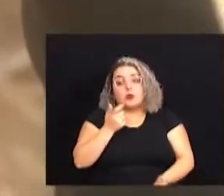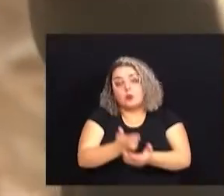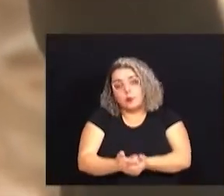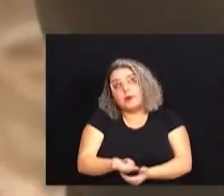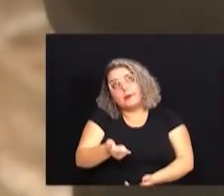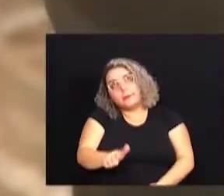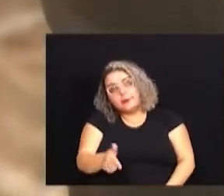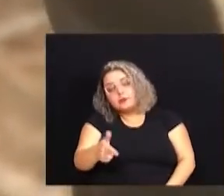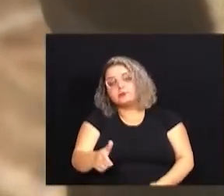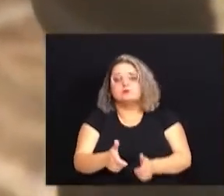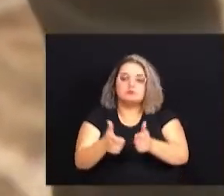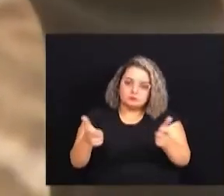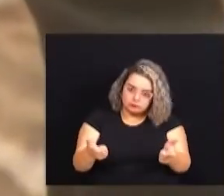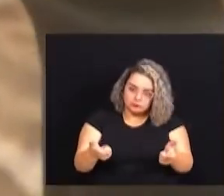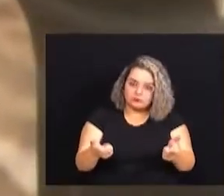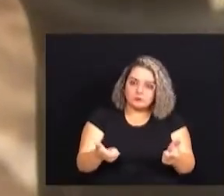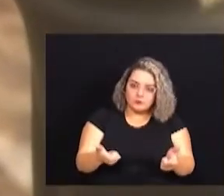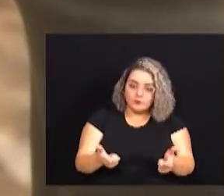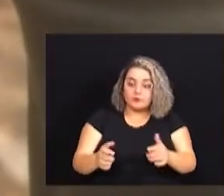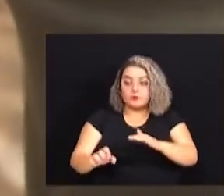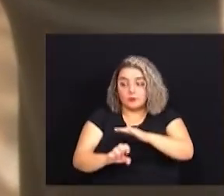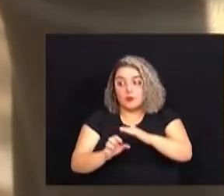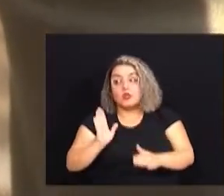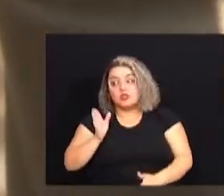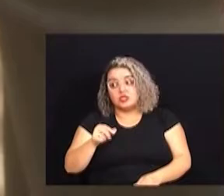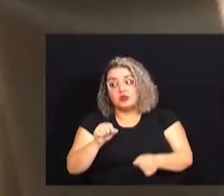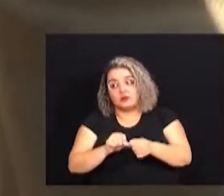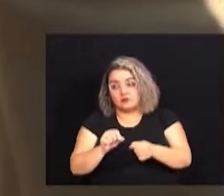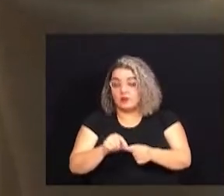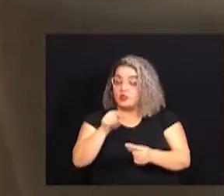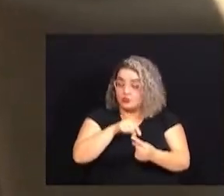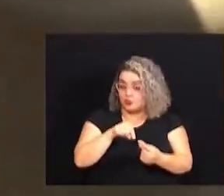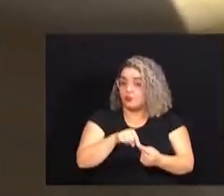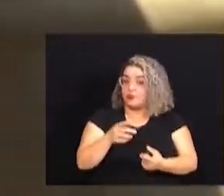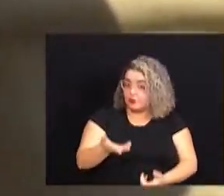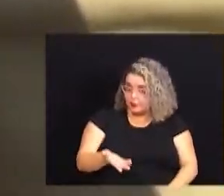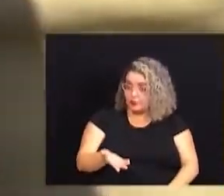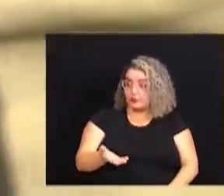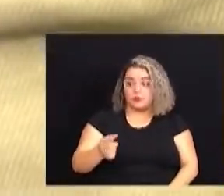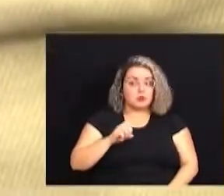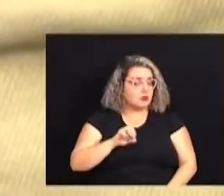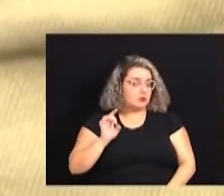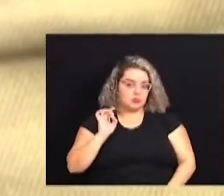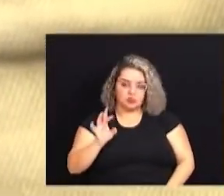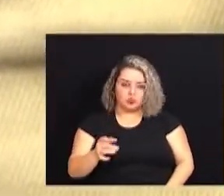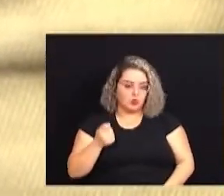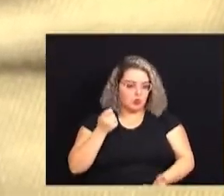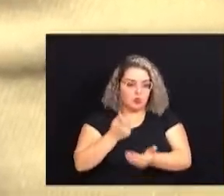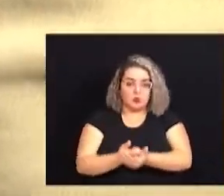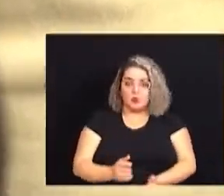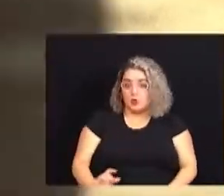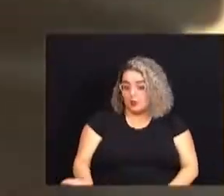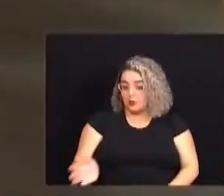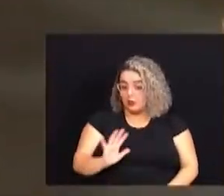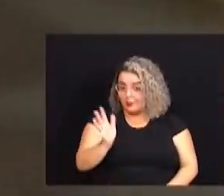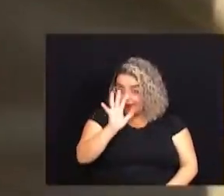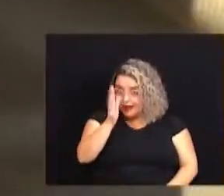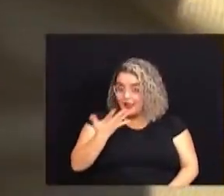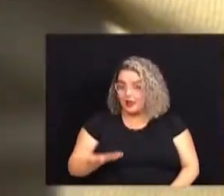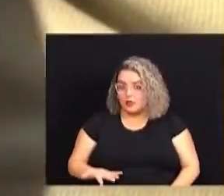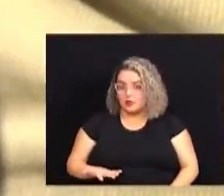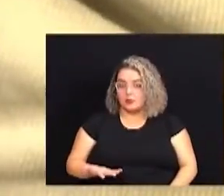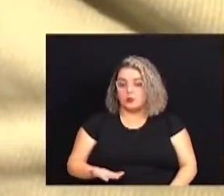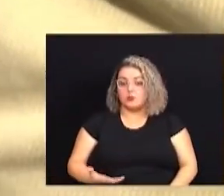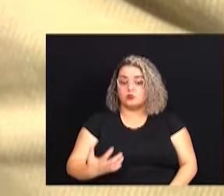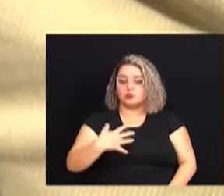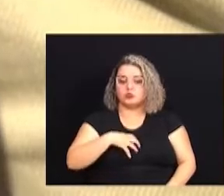de você comprar algo repetido é grande. Então, também a empresa já faz isso com esse objetivo. Não só ela está cobrando caro,